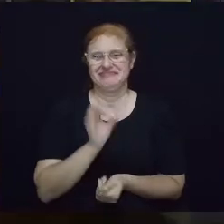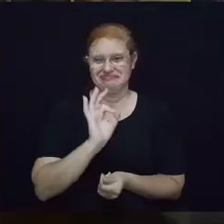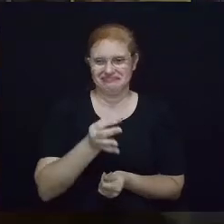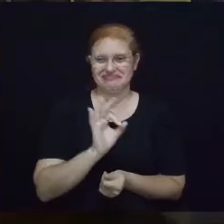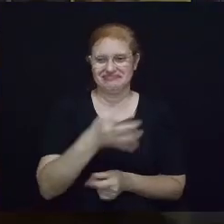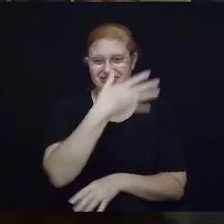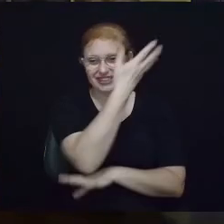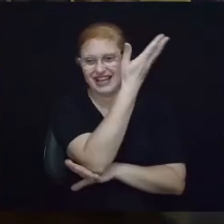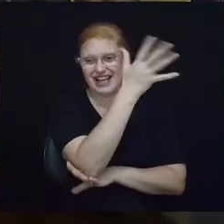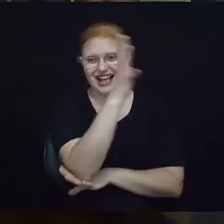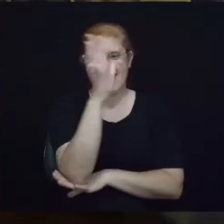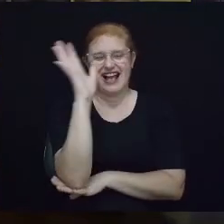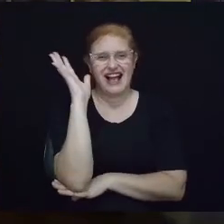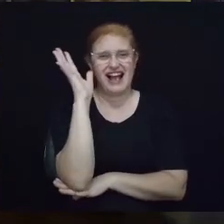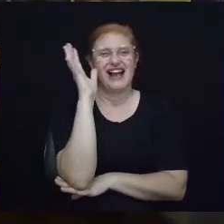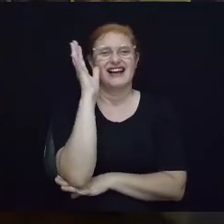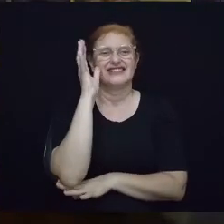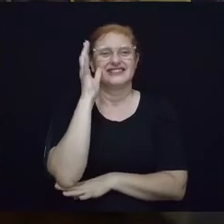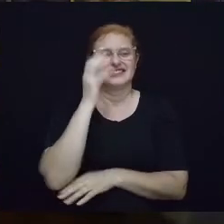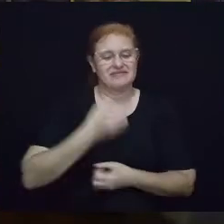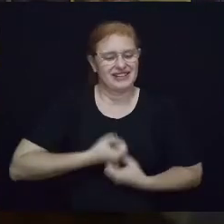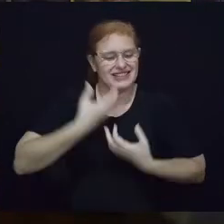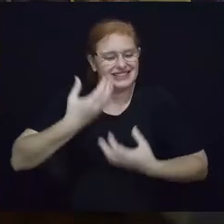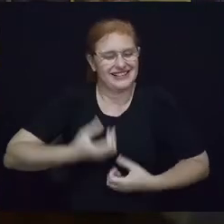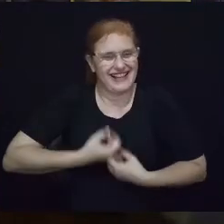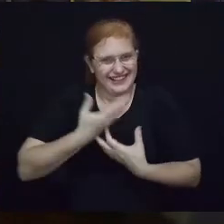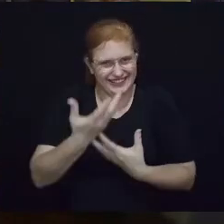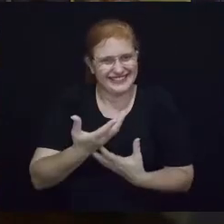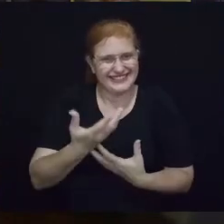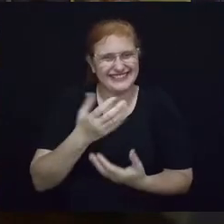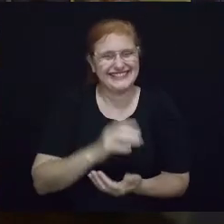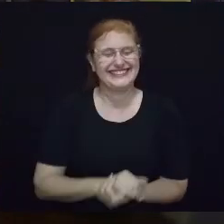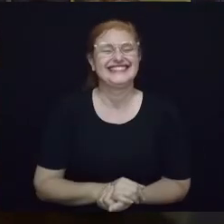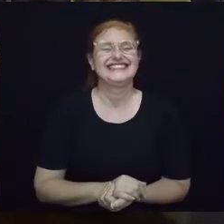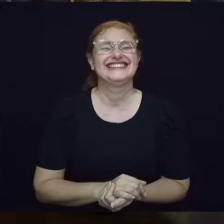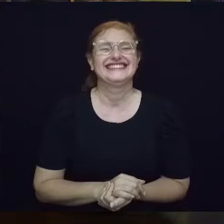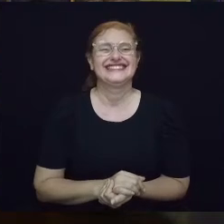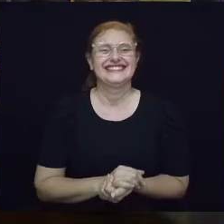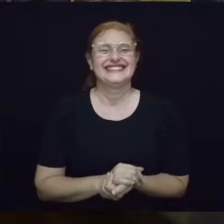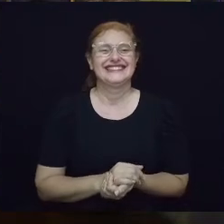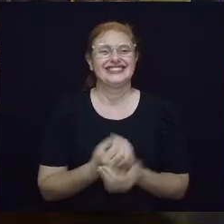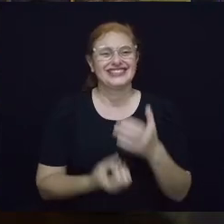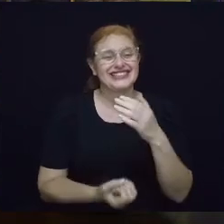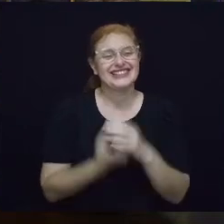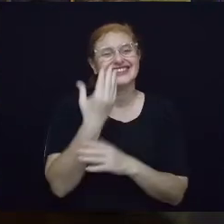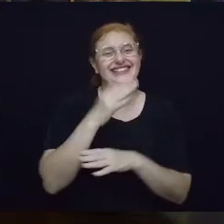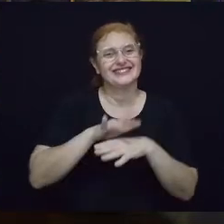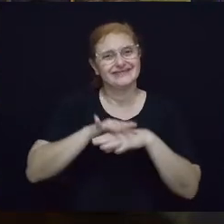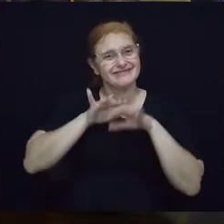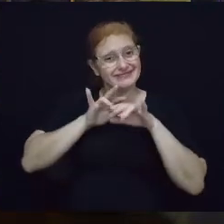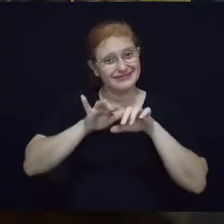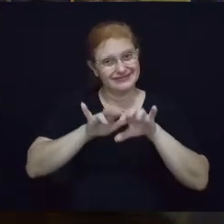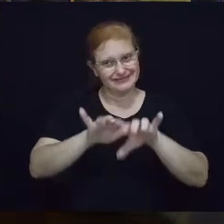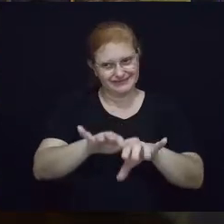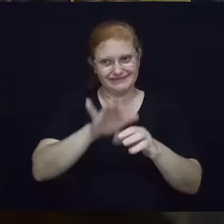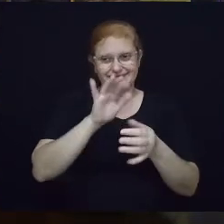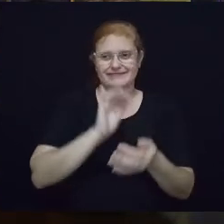Essa árvore super expressiva, bipolar, inclusive, nasceu na pandemia, Sim,